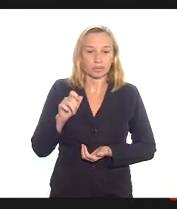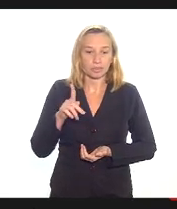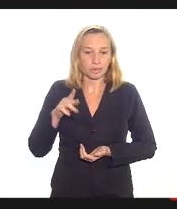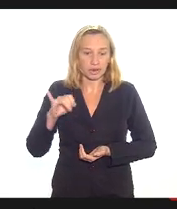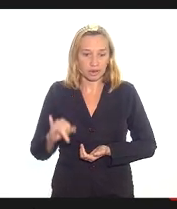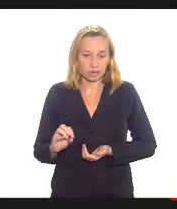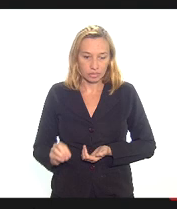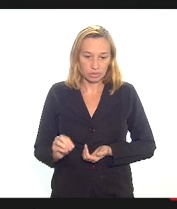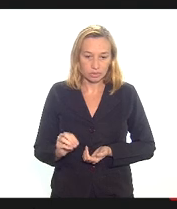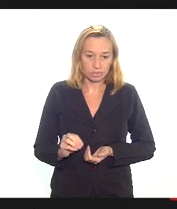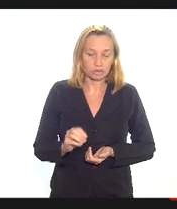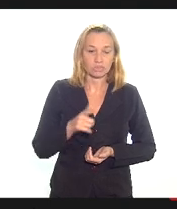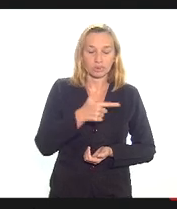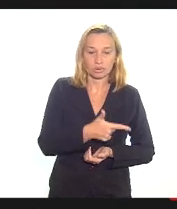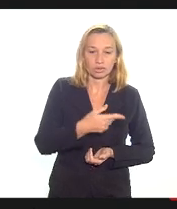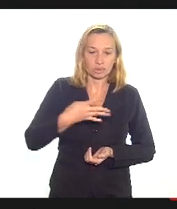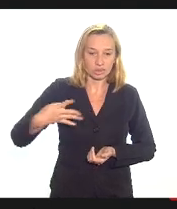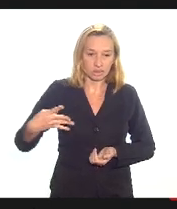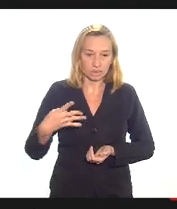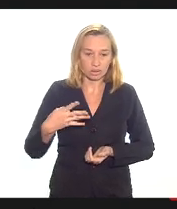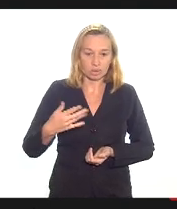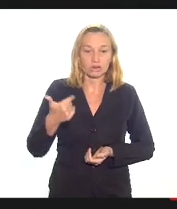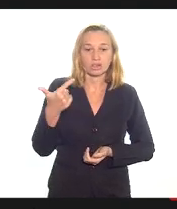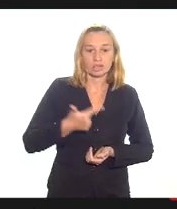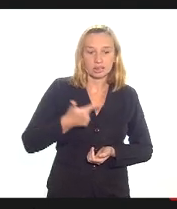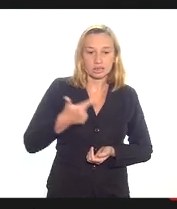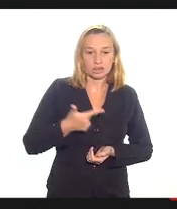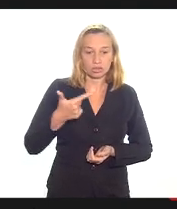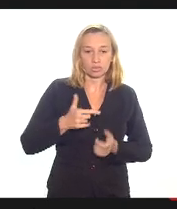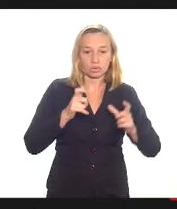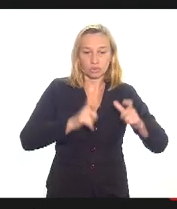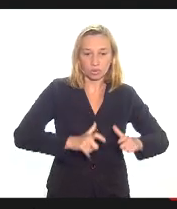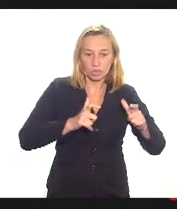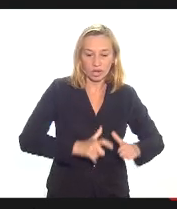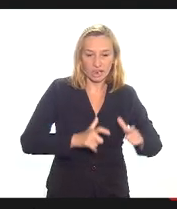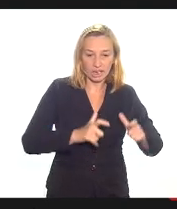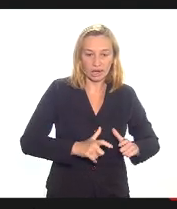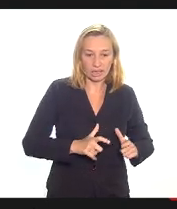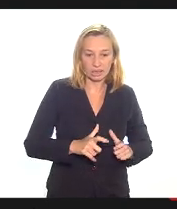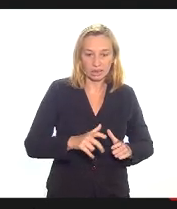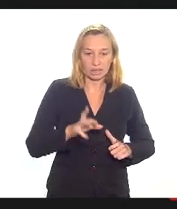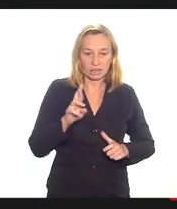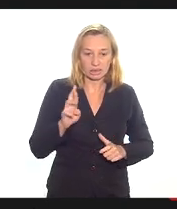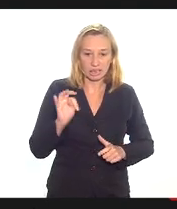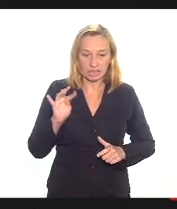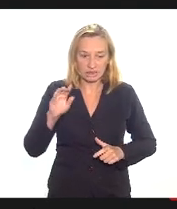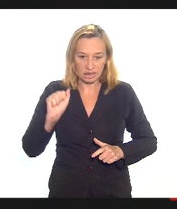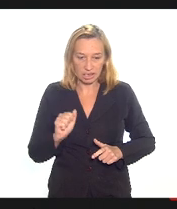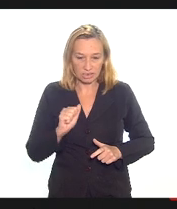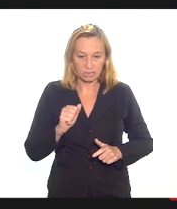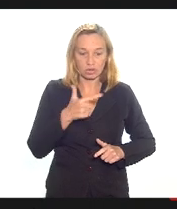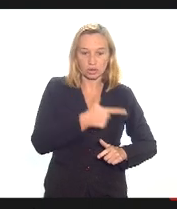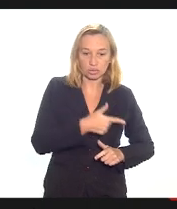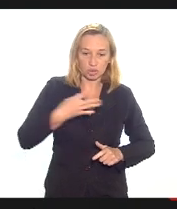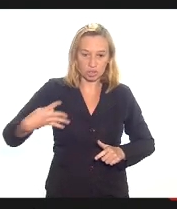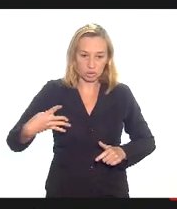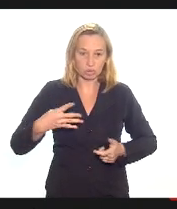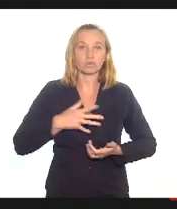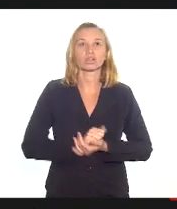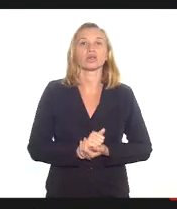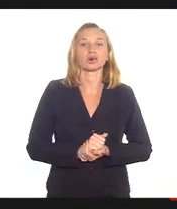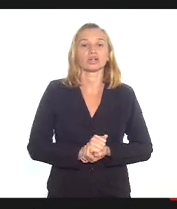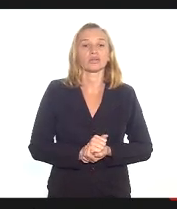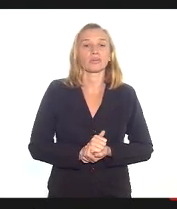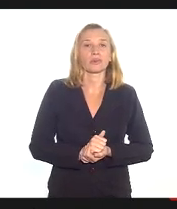e passou a ser segundo critério de reservas a partir da resolução de 2014.